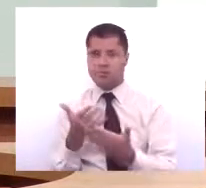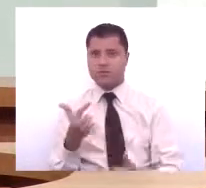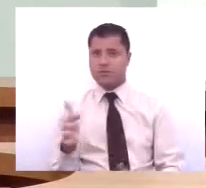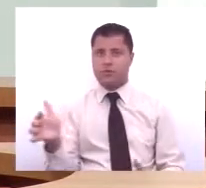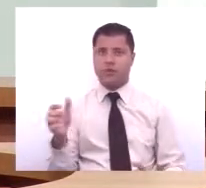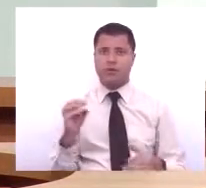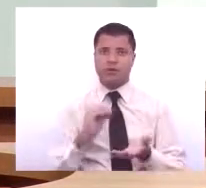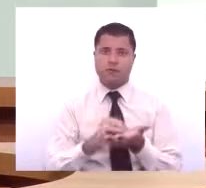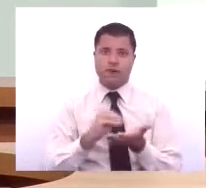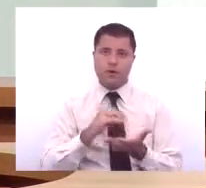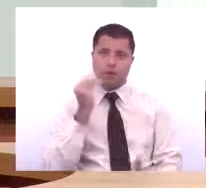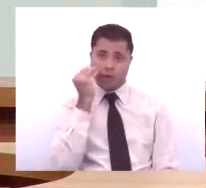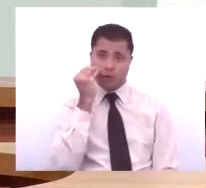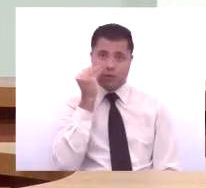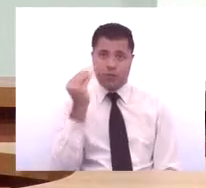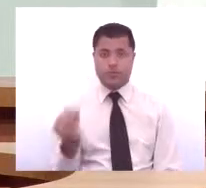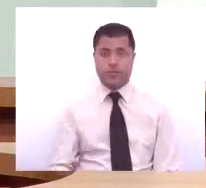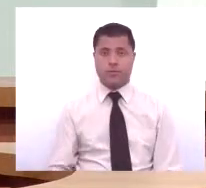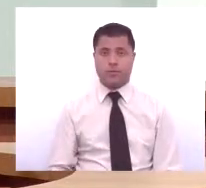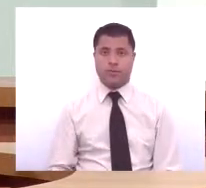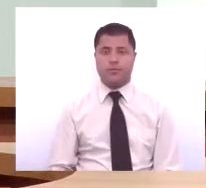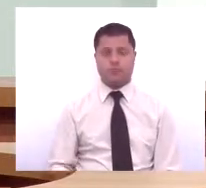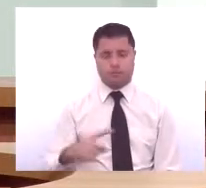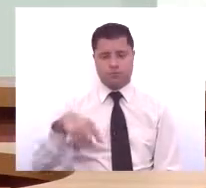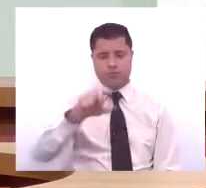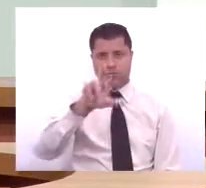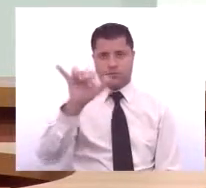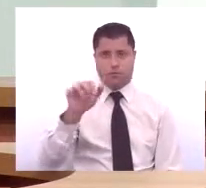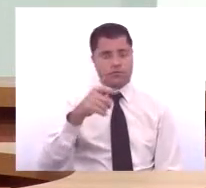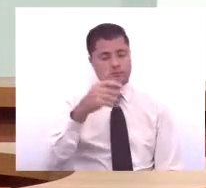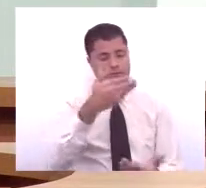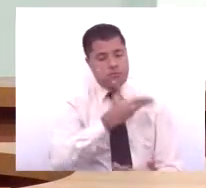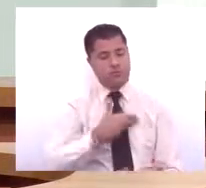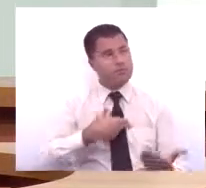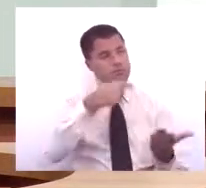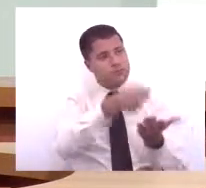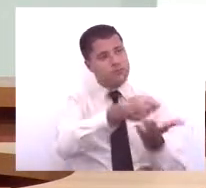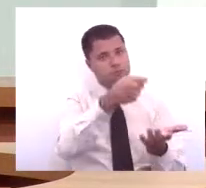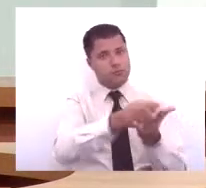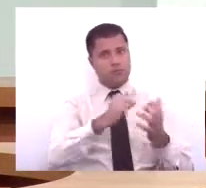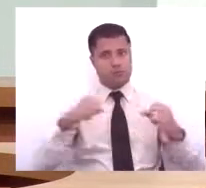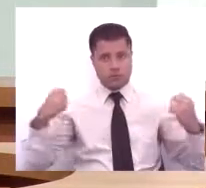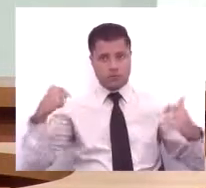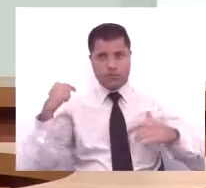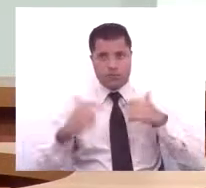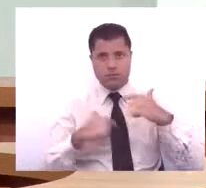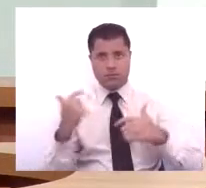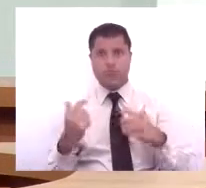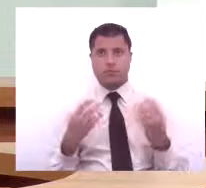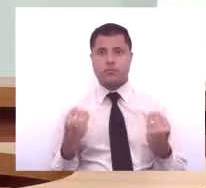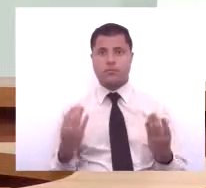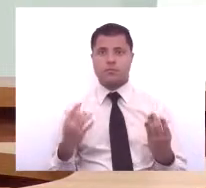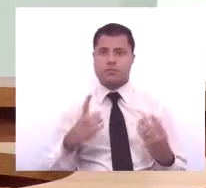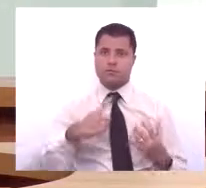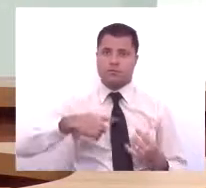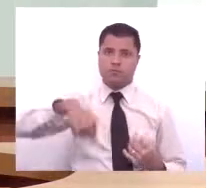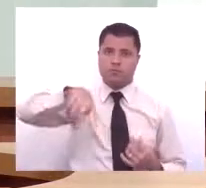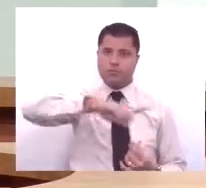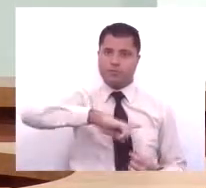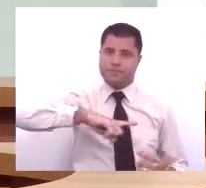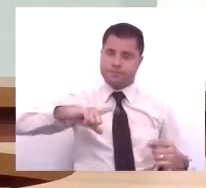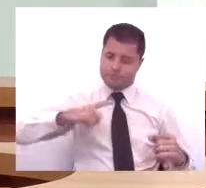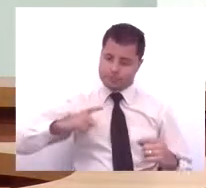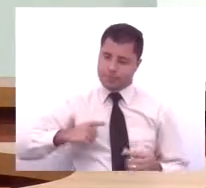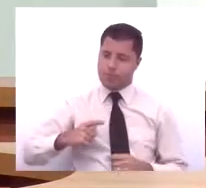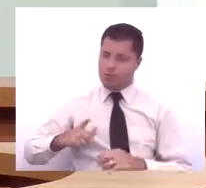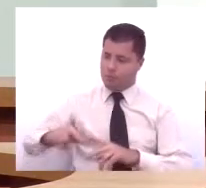oportunidade e a gente vai trabalhar e cobrar do governo muito mais para que a gente possa ter o que não